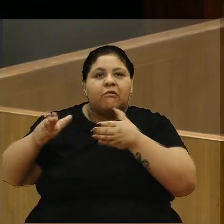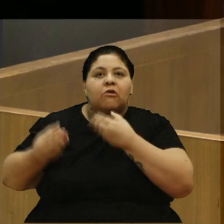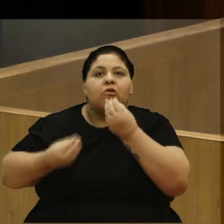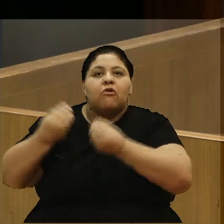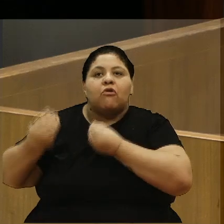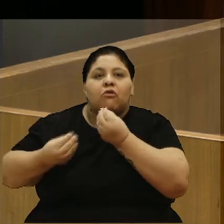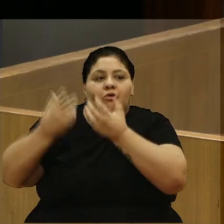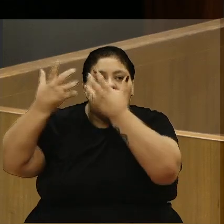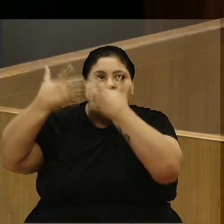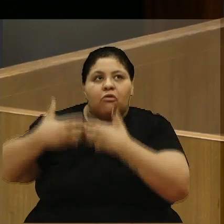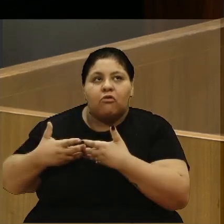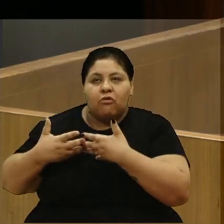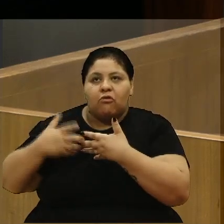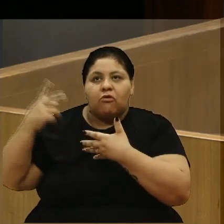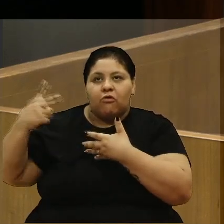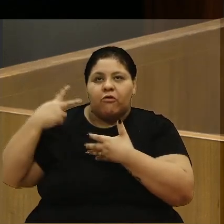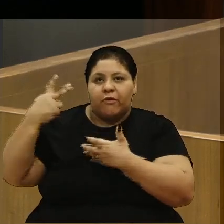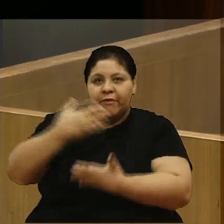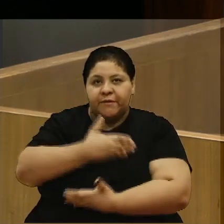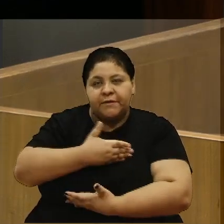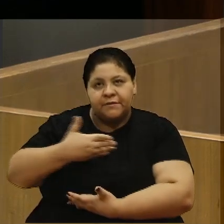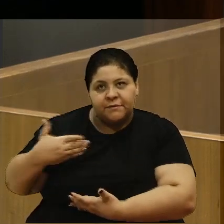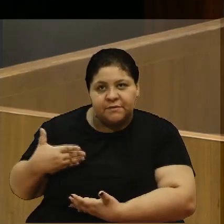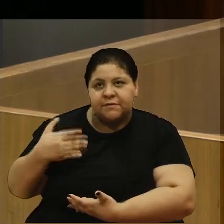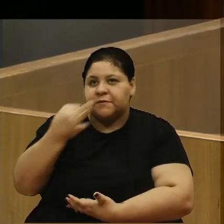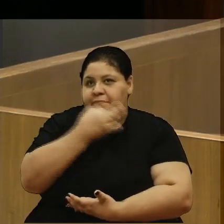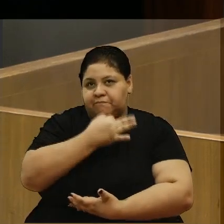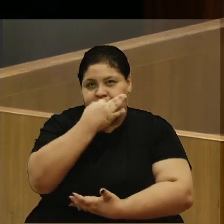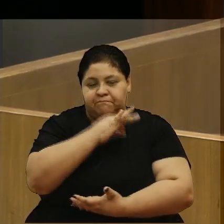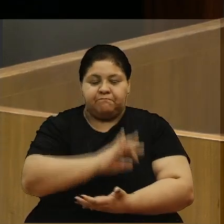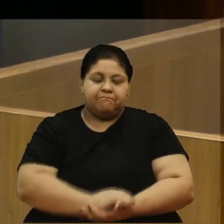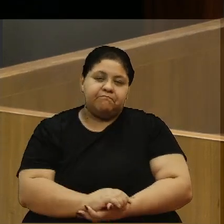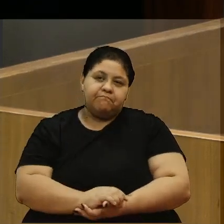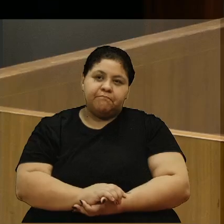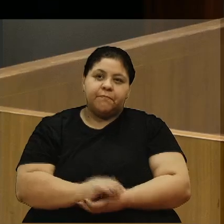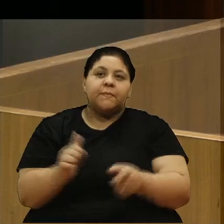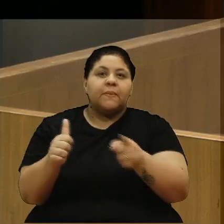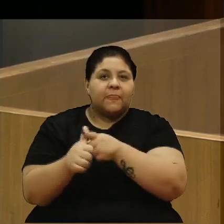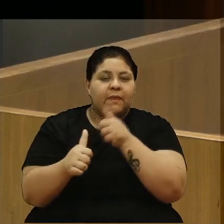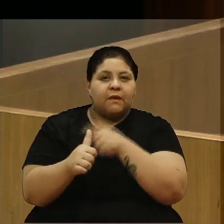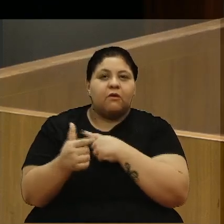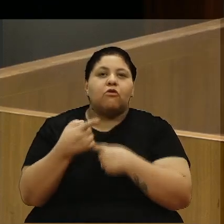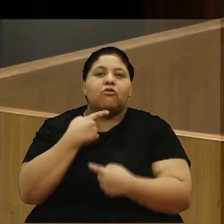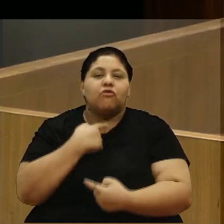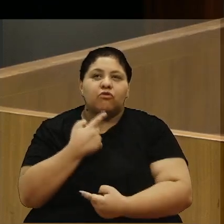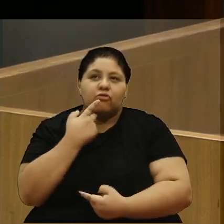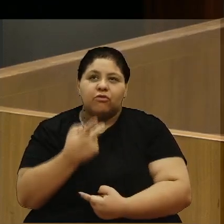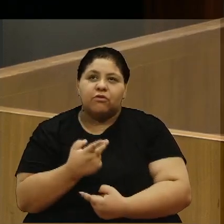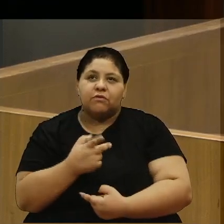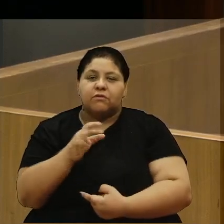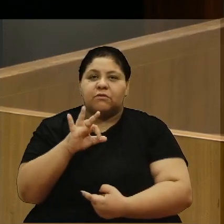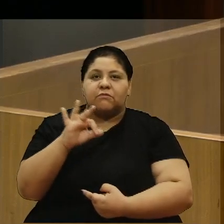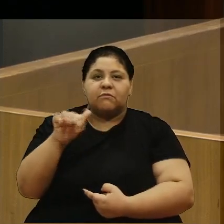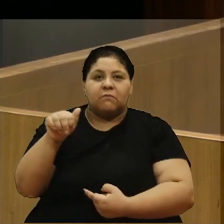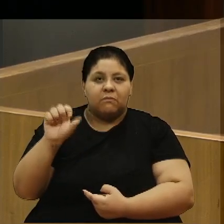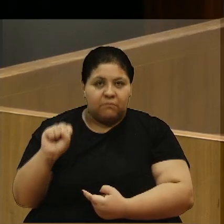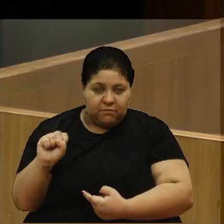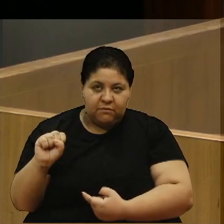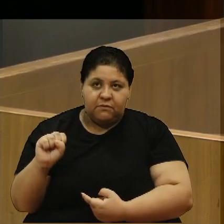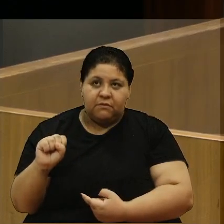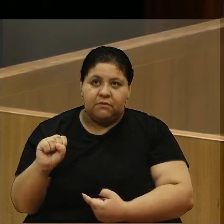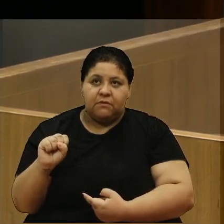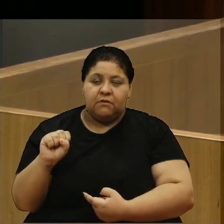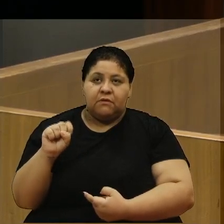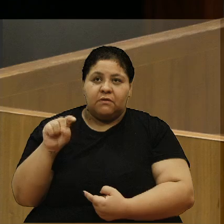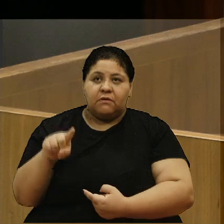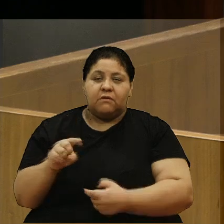estão funcionando as políticas públicas na nossa cidade. Primeiramente, eu gostaria de falar que a Fundação da Assistência Social, ela